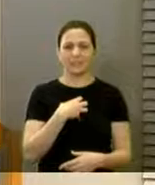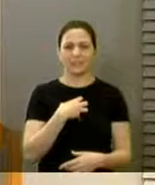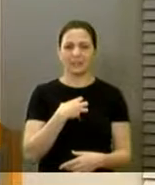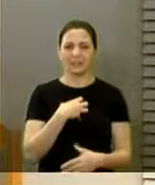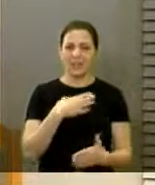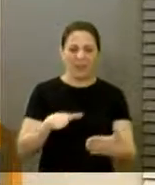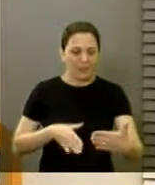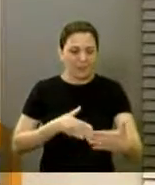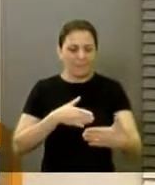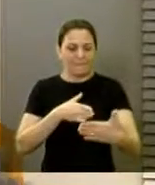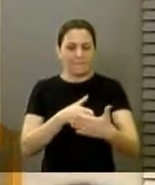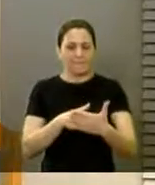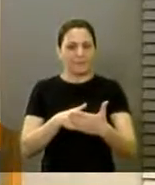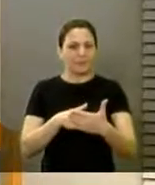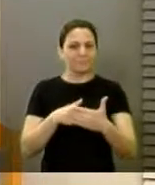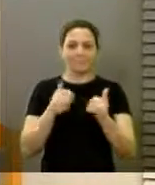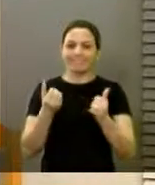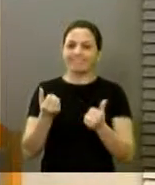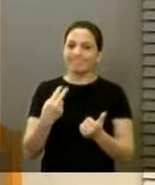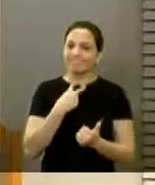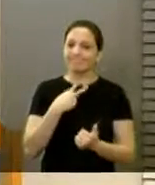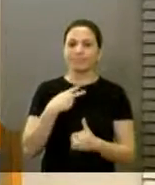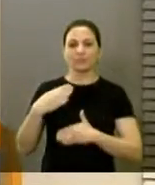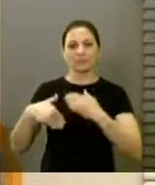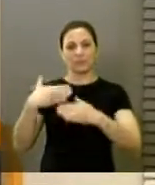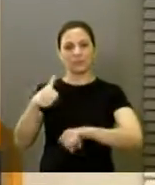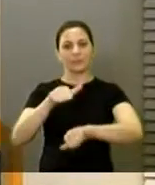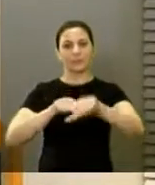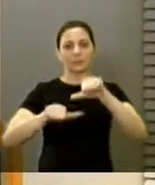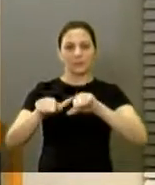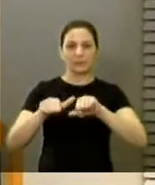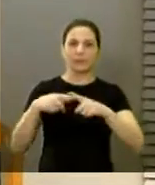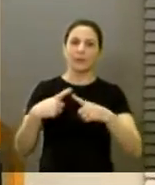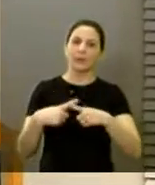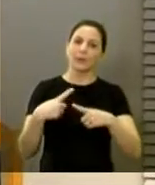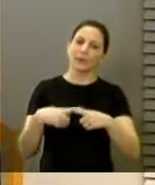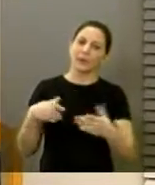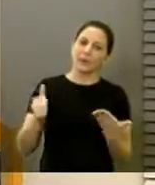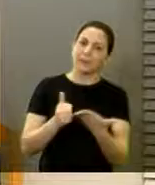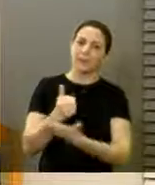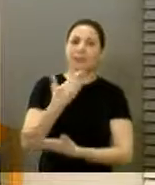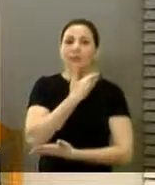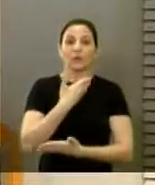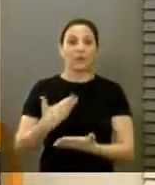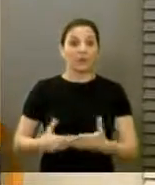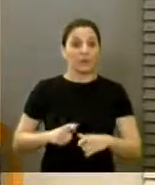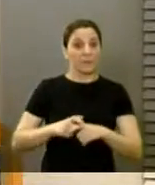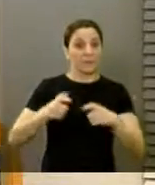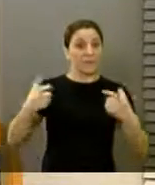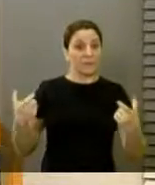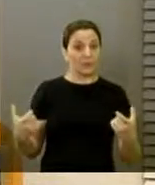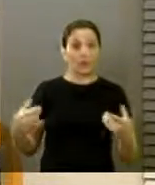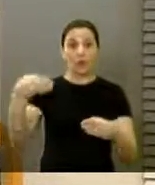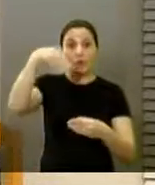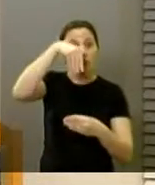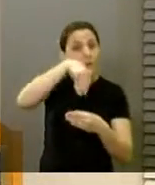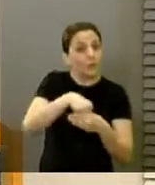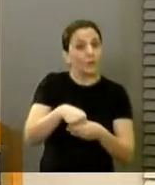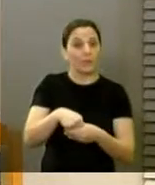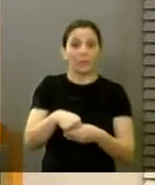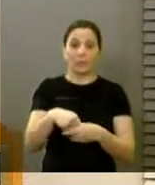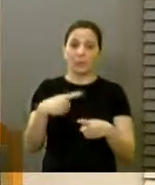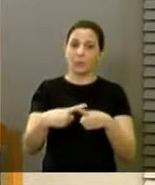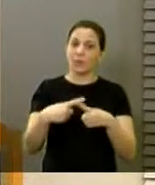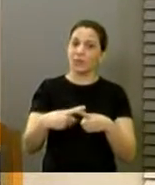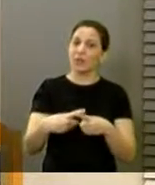impossibilitados de avançar nessas mudanças porque a base do governo que a maioria acaba votando porque o